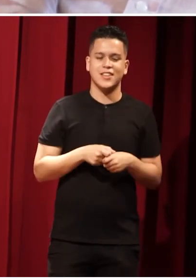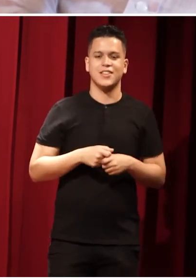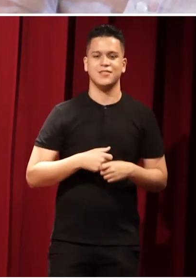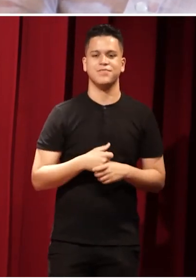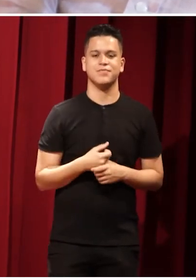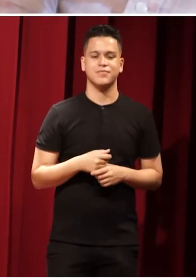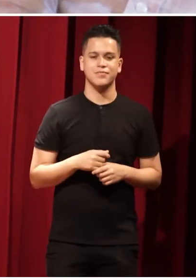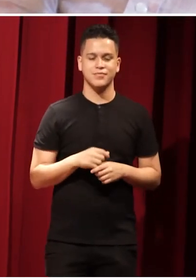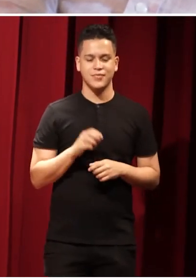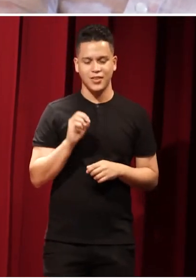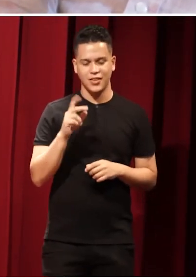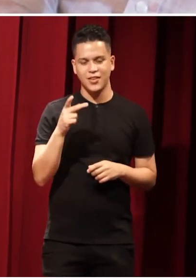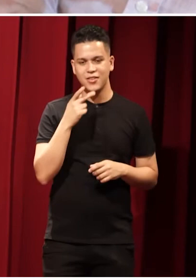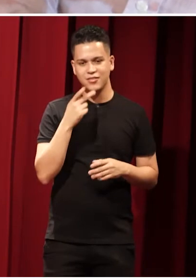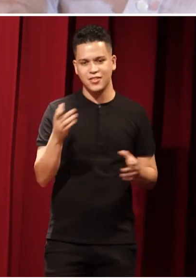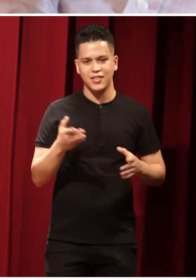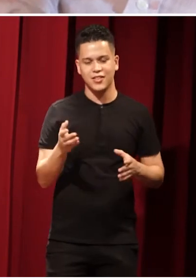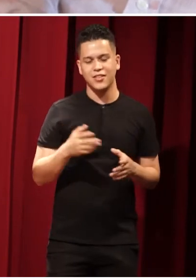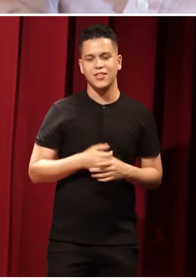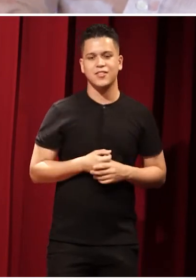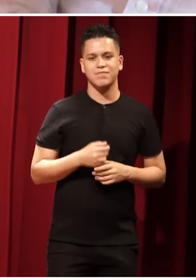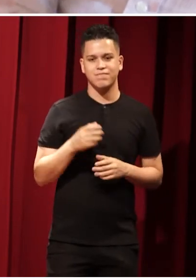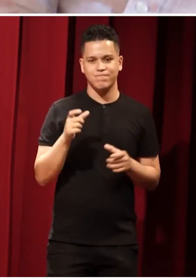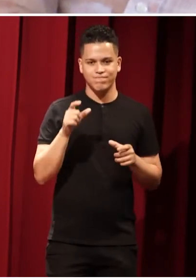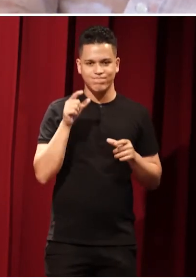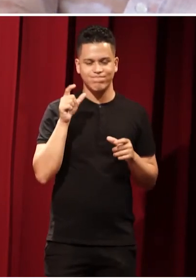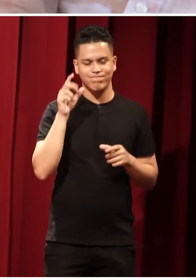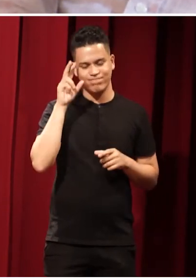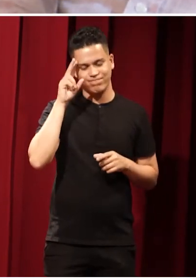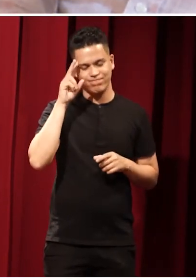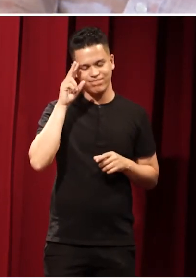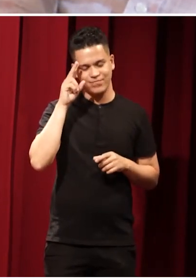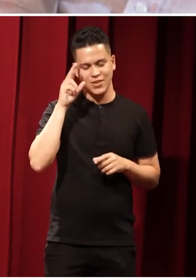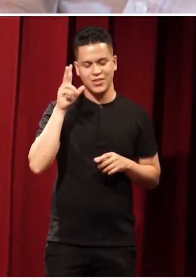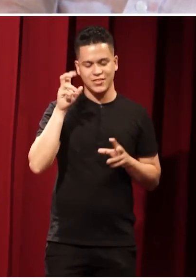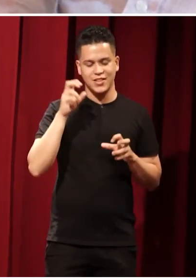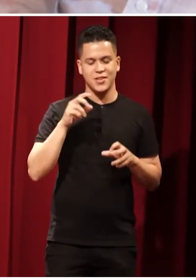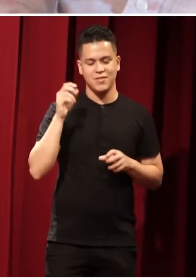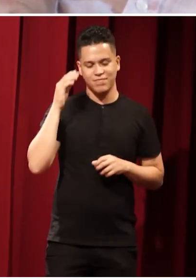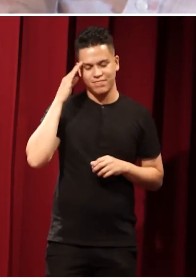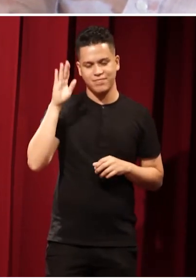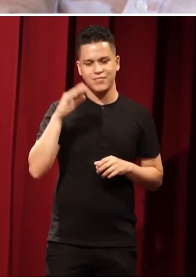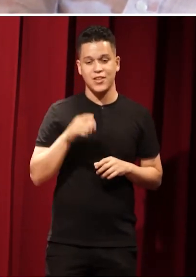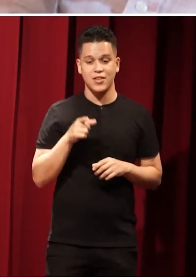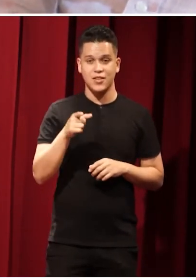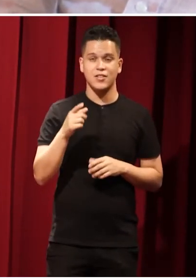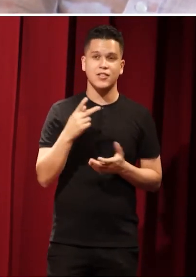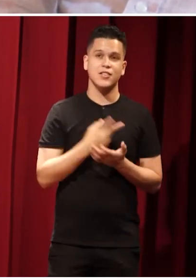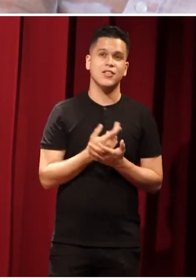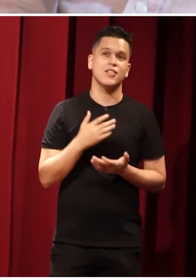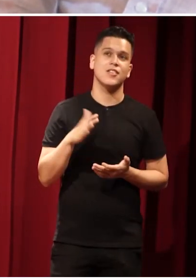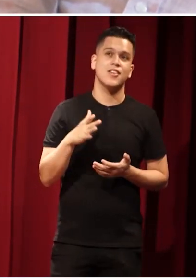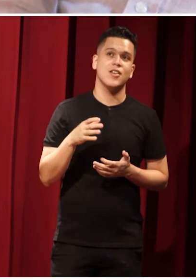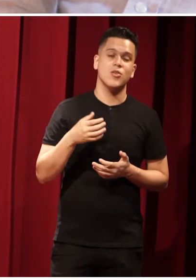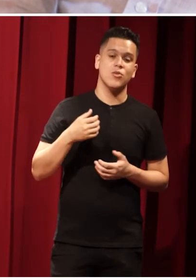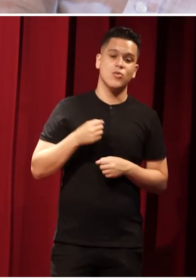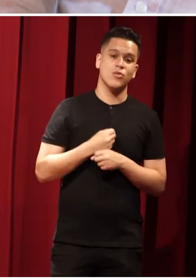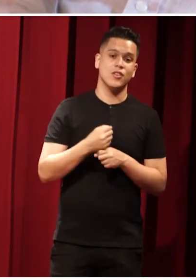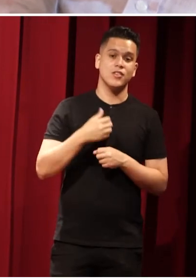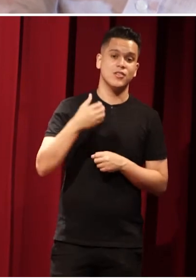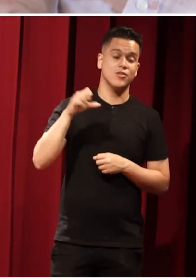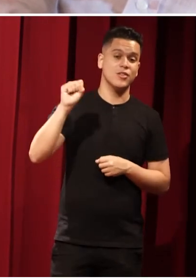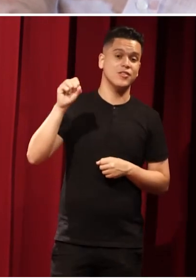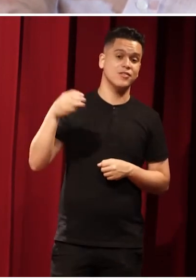Vou chegar onde eu quero, ok? E isso foi em 83. E eu fiquei na